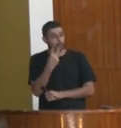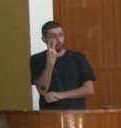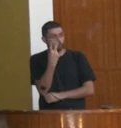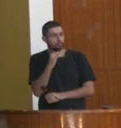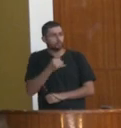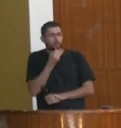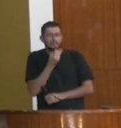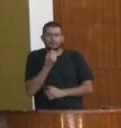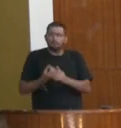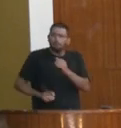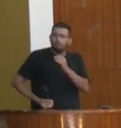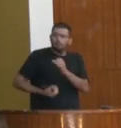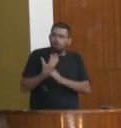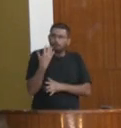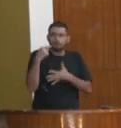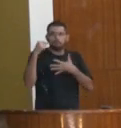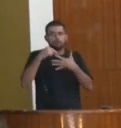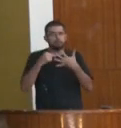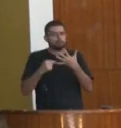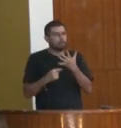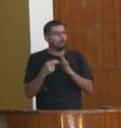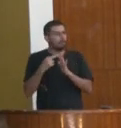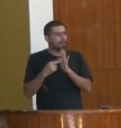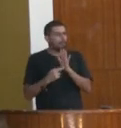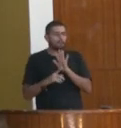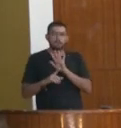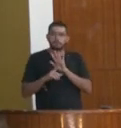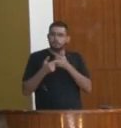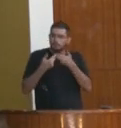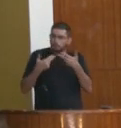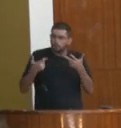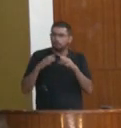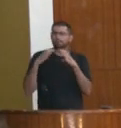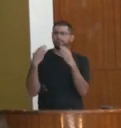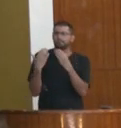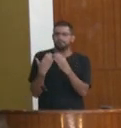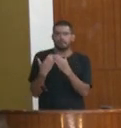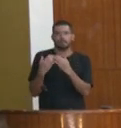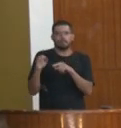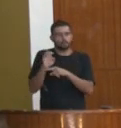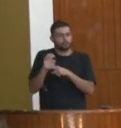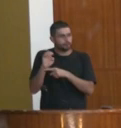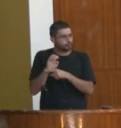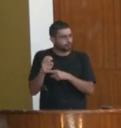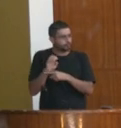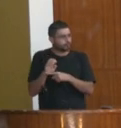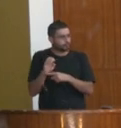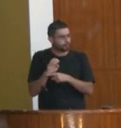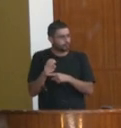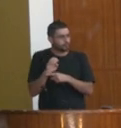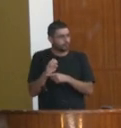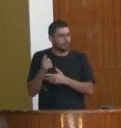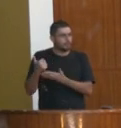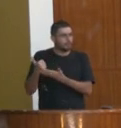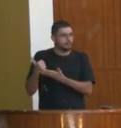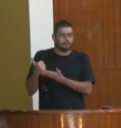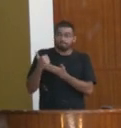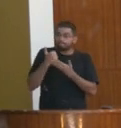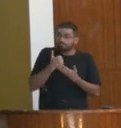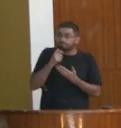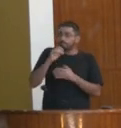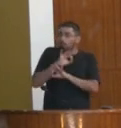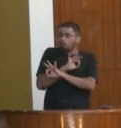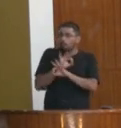muitas políticas, muitas lutas com o Conselho Estadual, que tinha, tem, né, ainda uma força